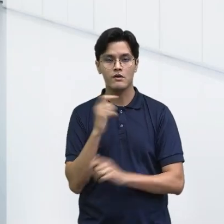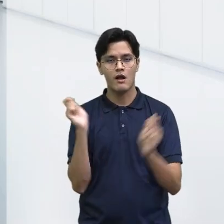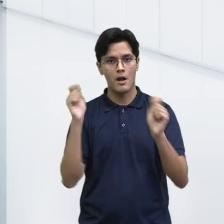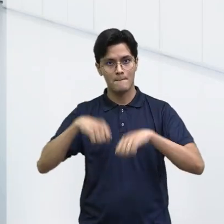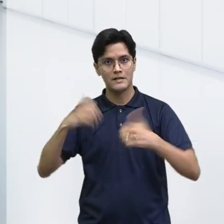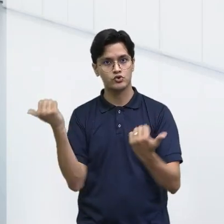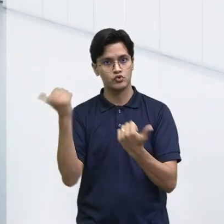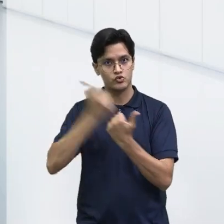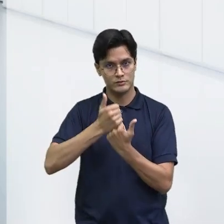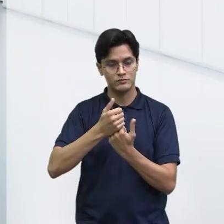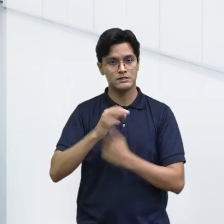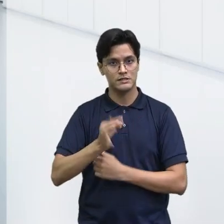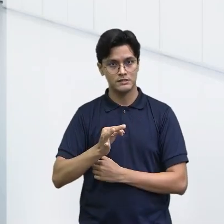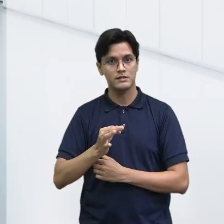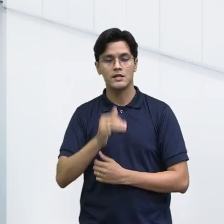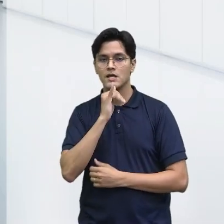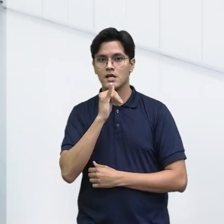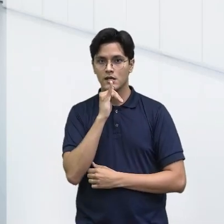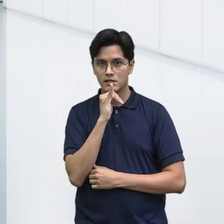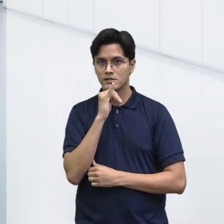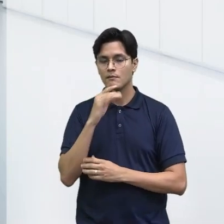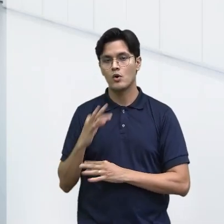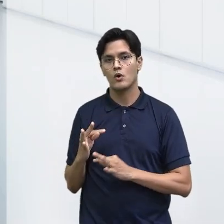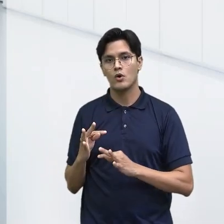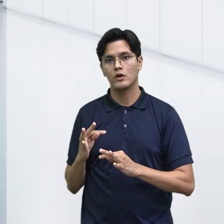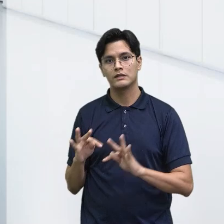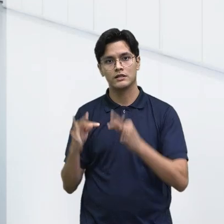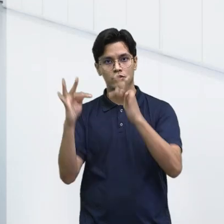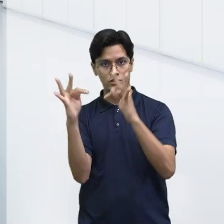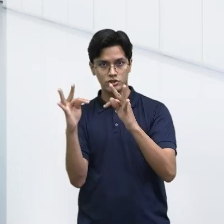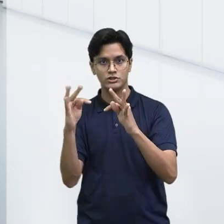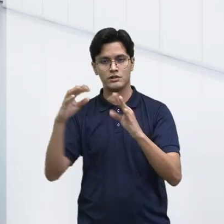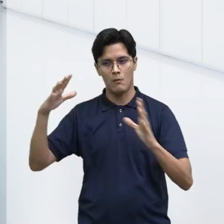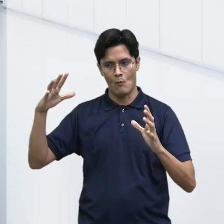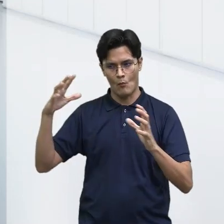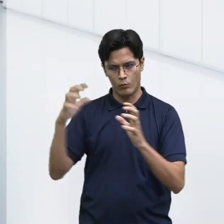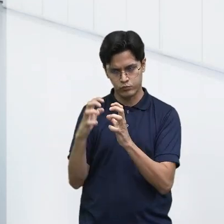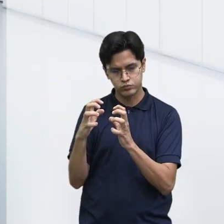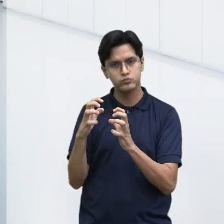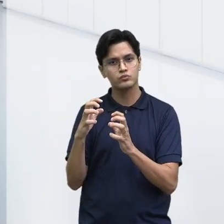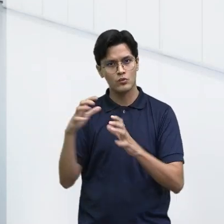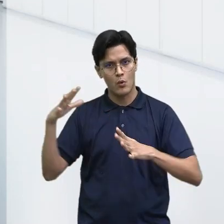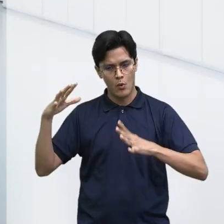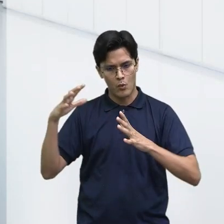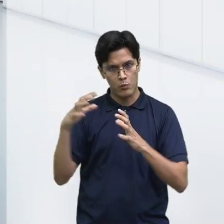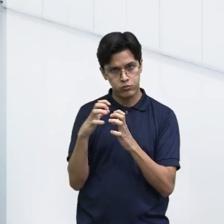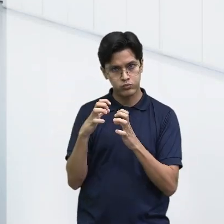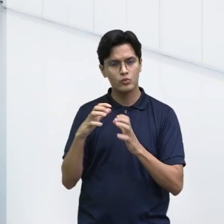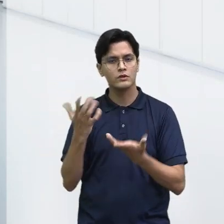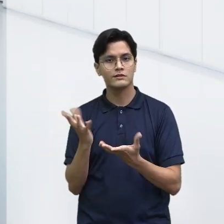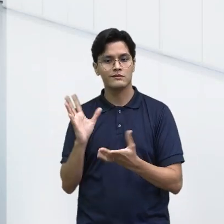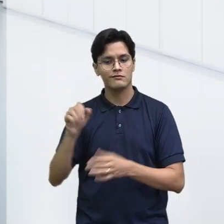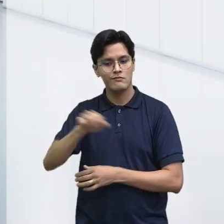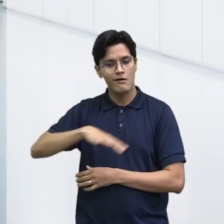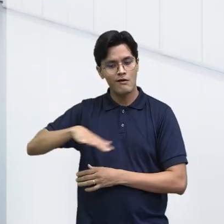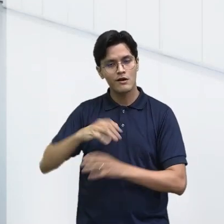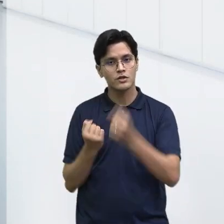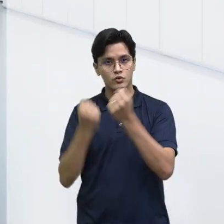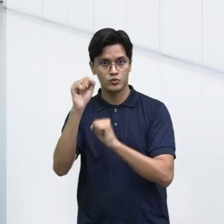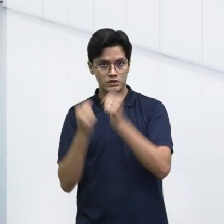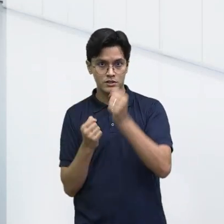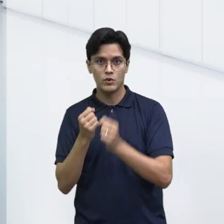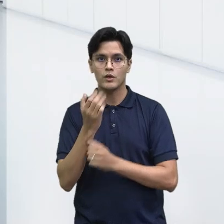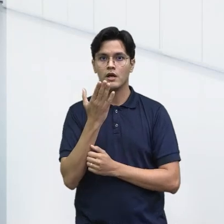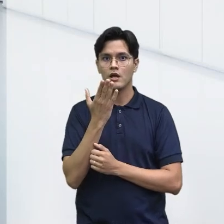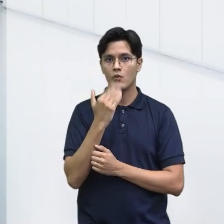por exemplo, as tecnologias de alta pressão, onde dentro da indústria esses produtos eles vão ser